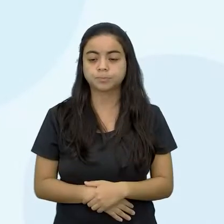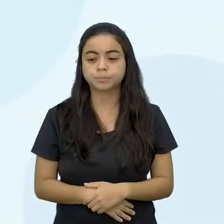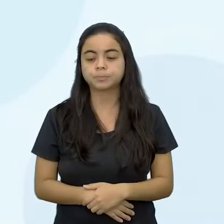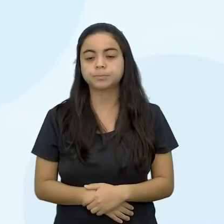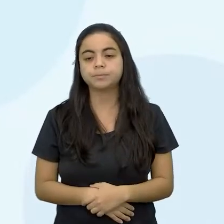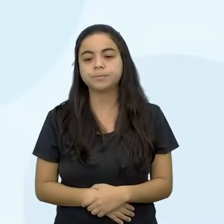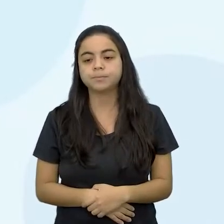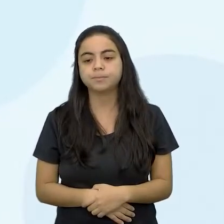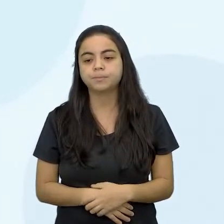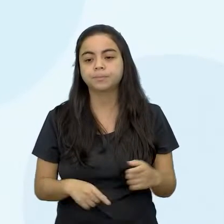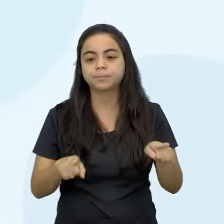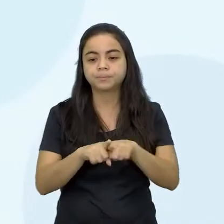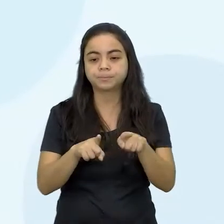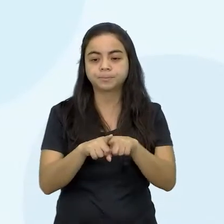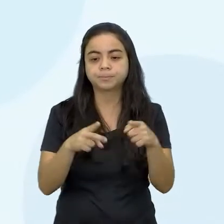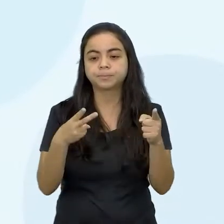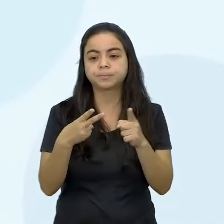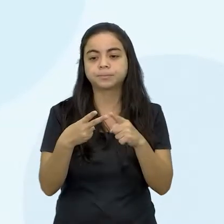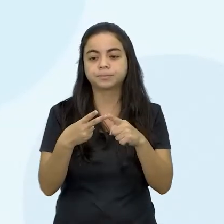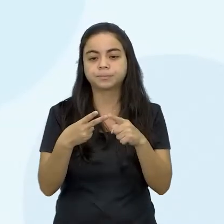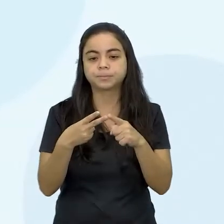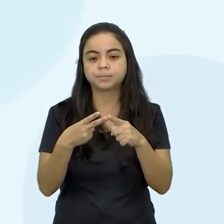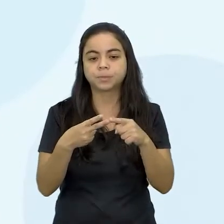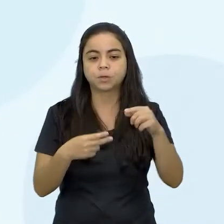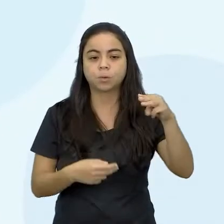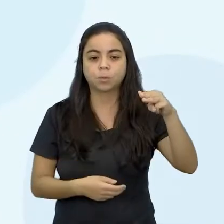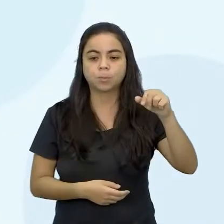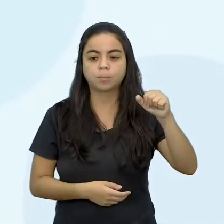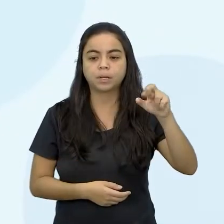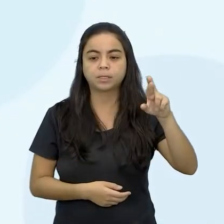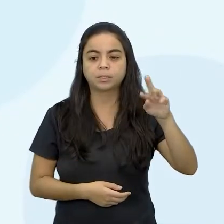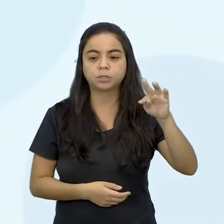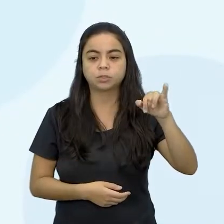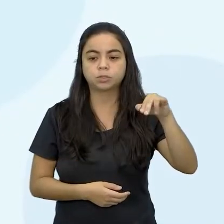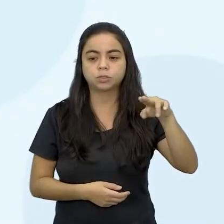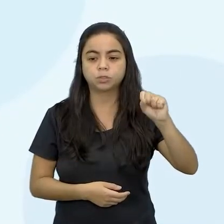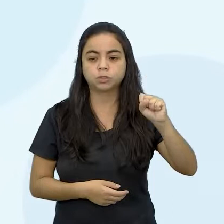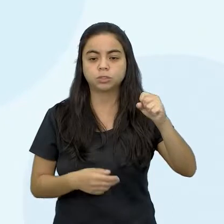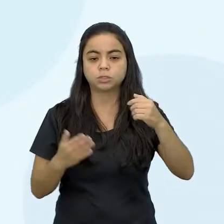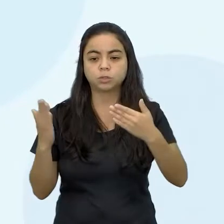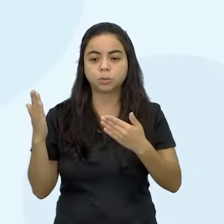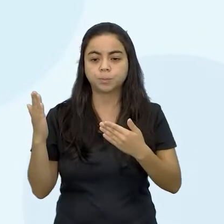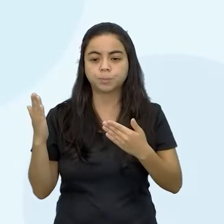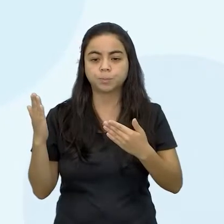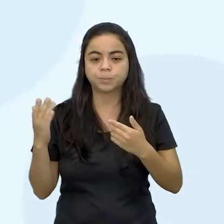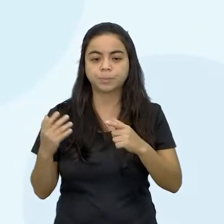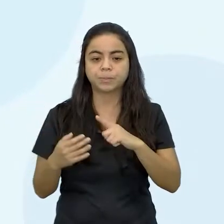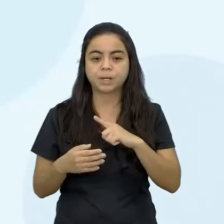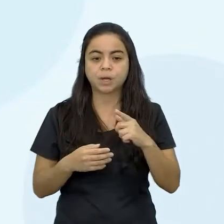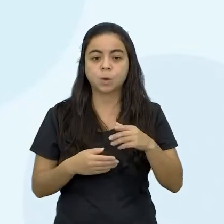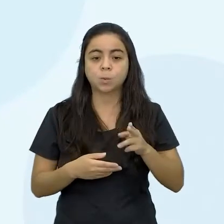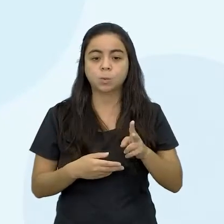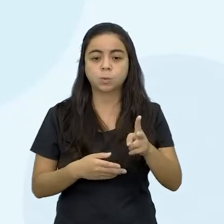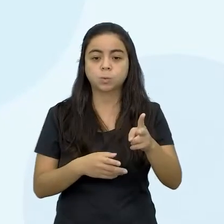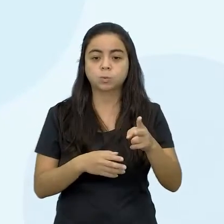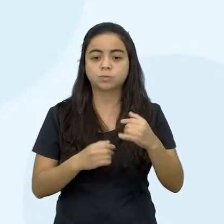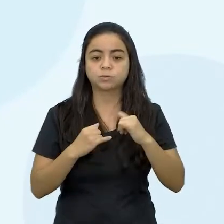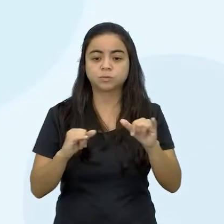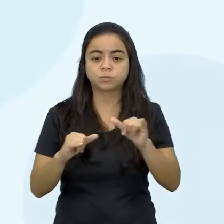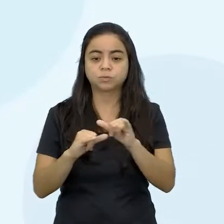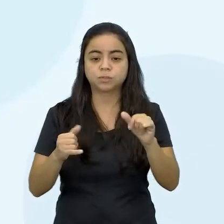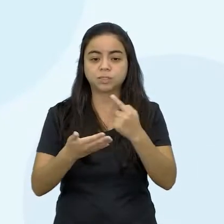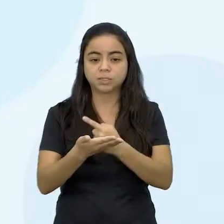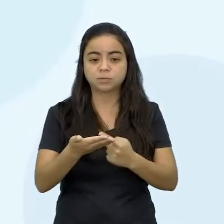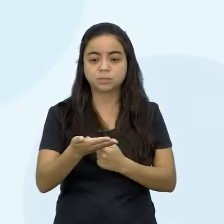também na segunda anotação que é do Martins e Mayer ali ó e a conservação de energia que está